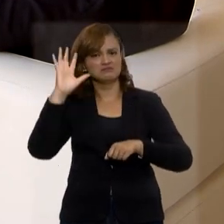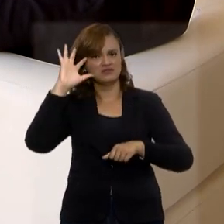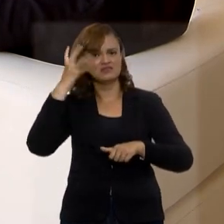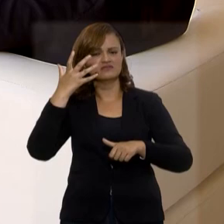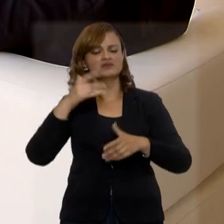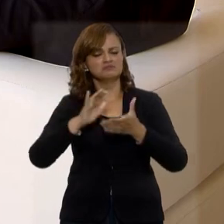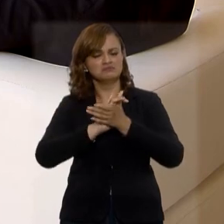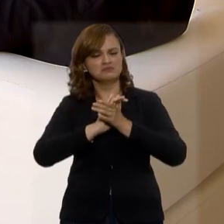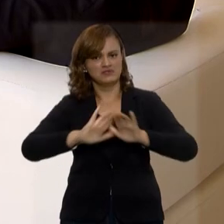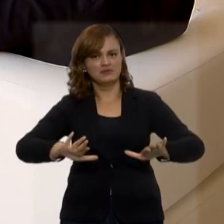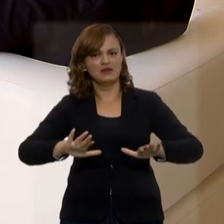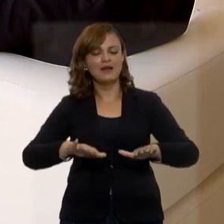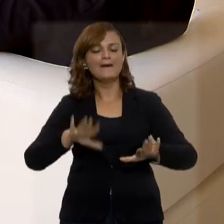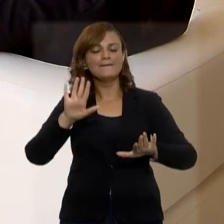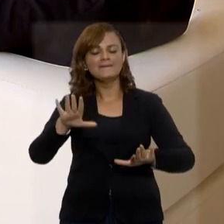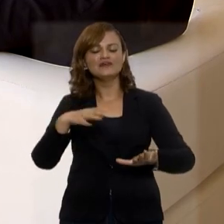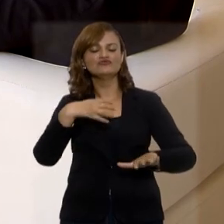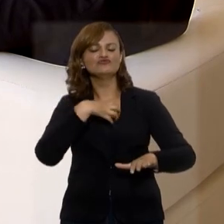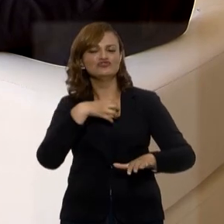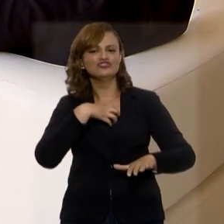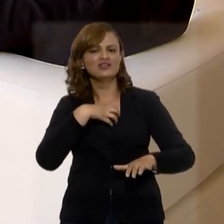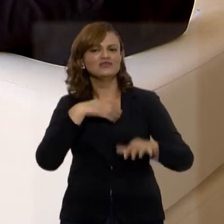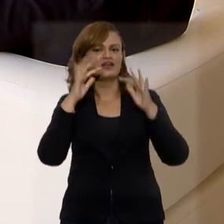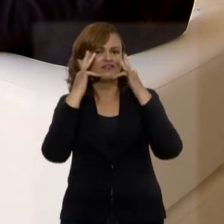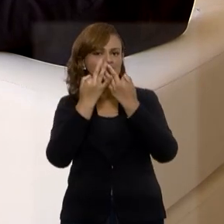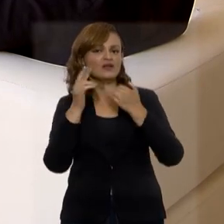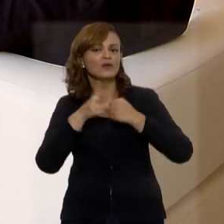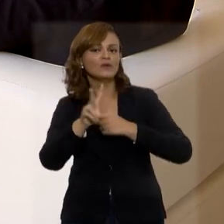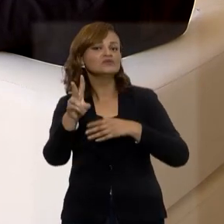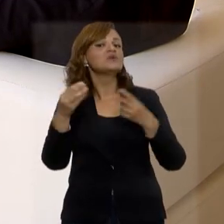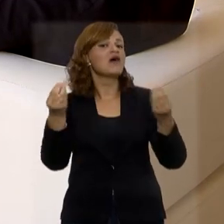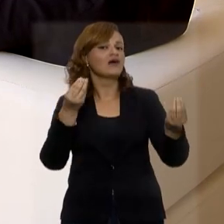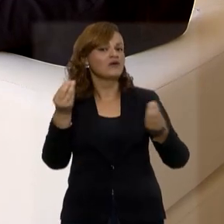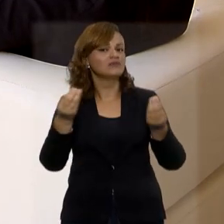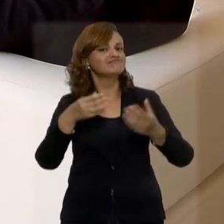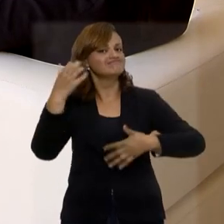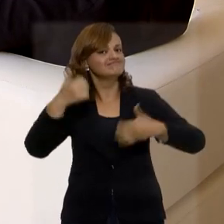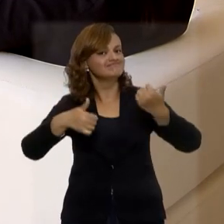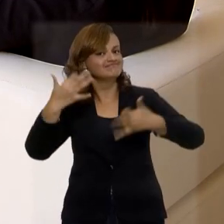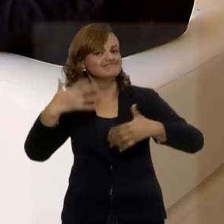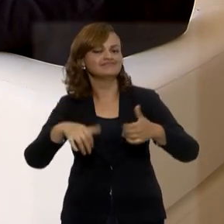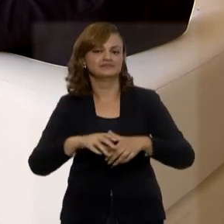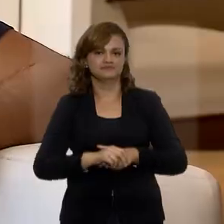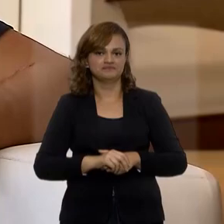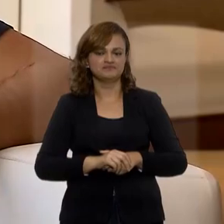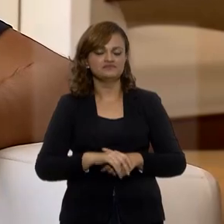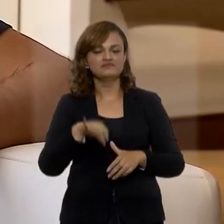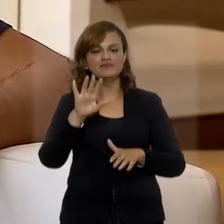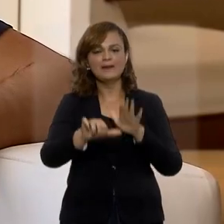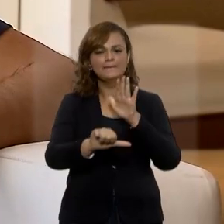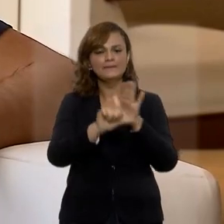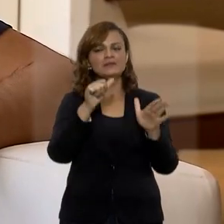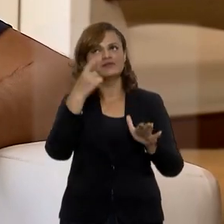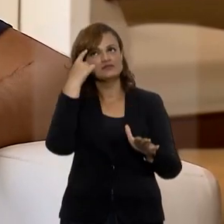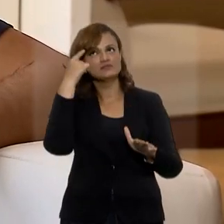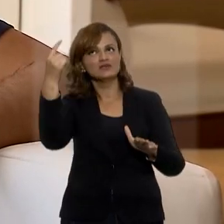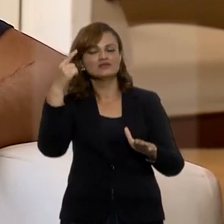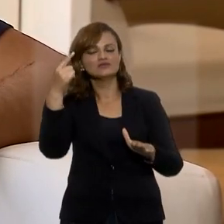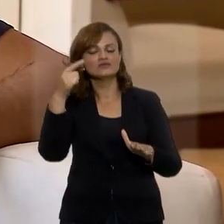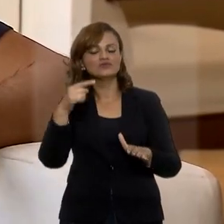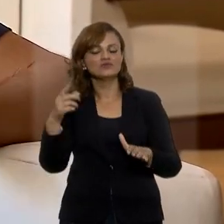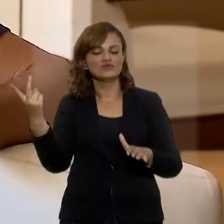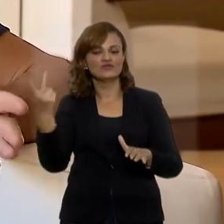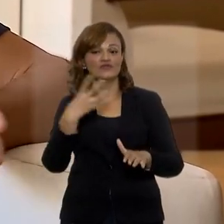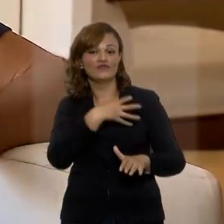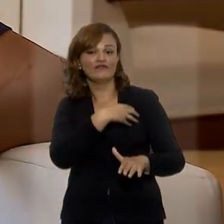nós estabelecemos mais ou menos o tipo de vida que nós gostaríamos de ter pós-divórcio. Primeiramente, nós pensamos